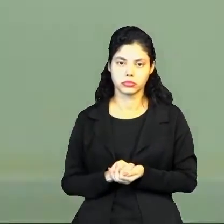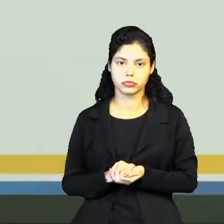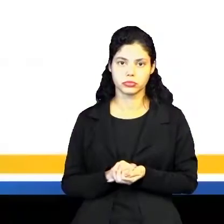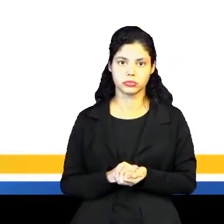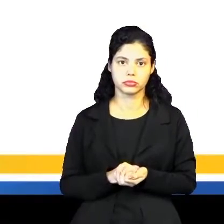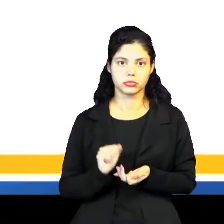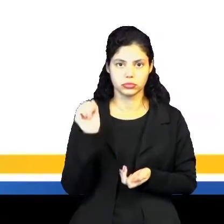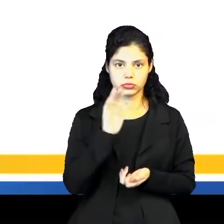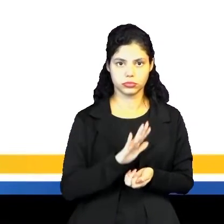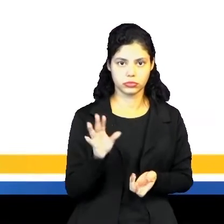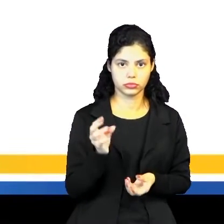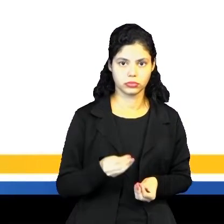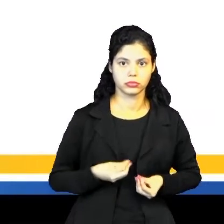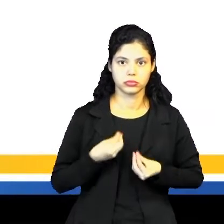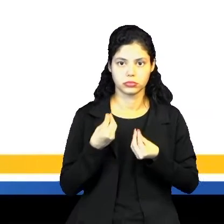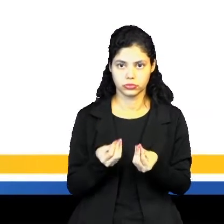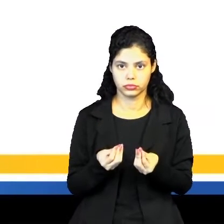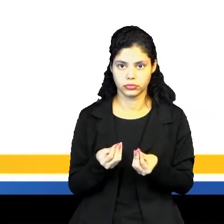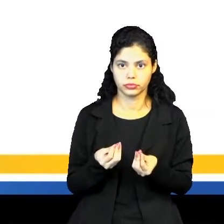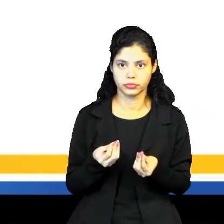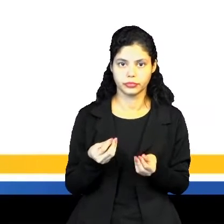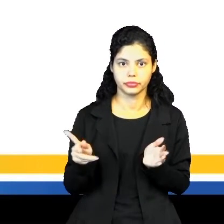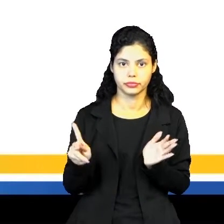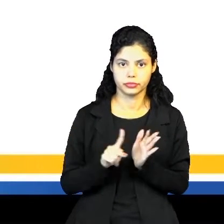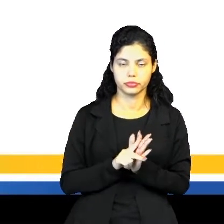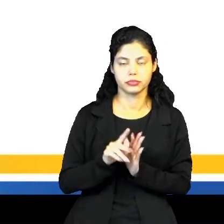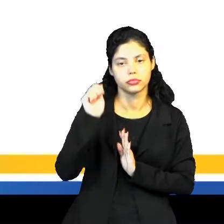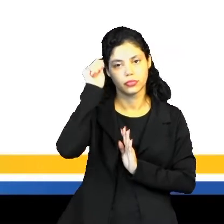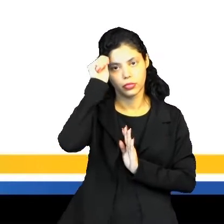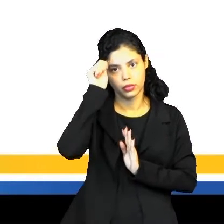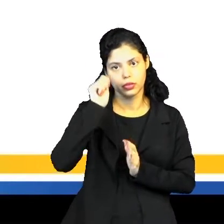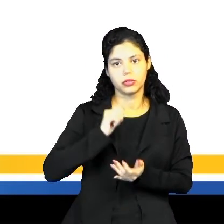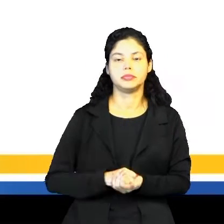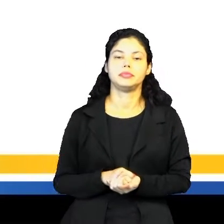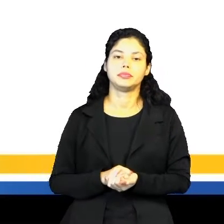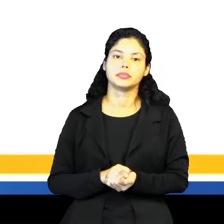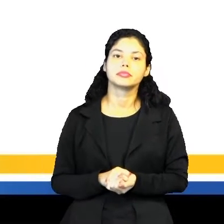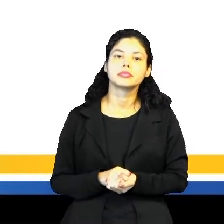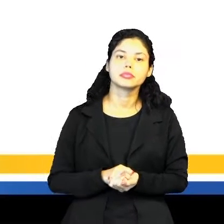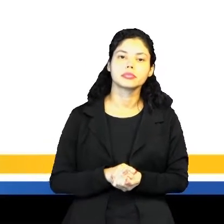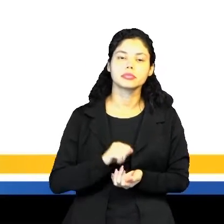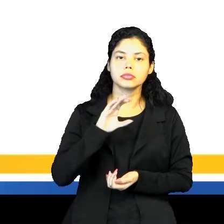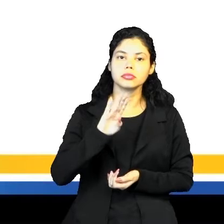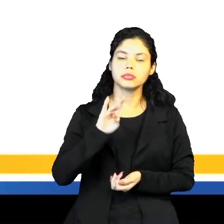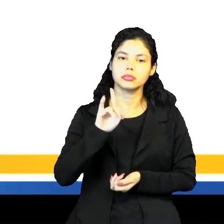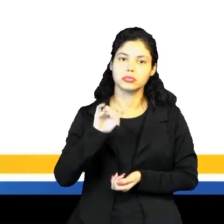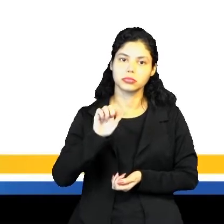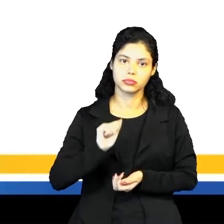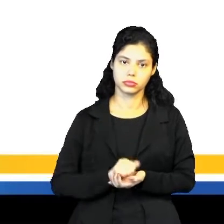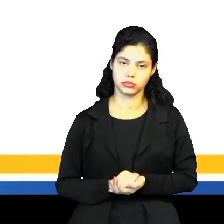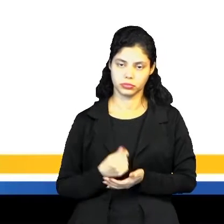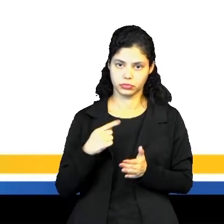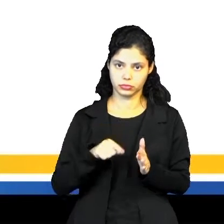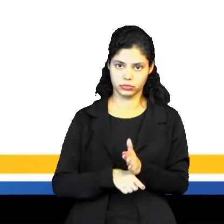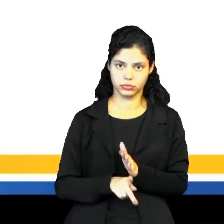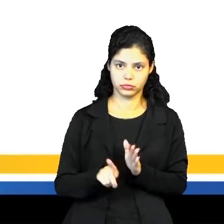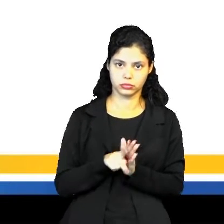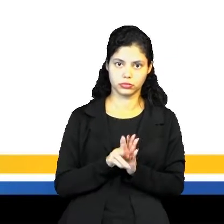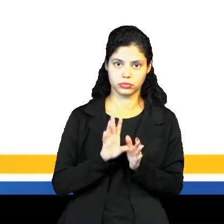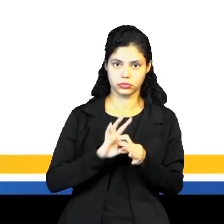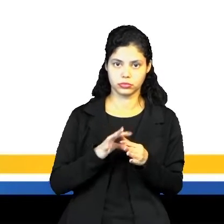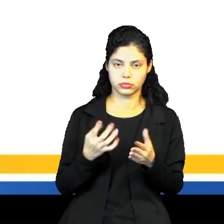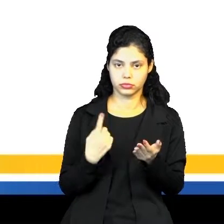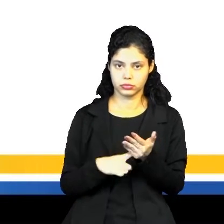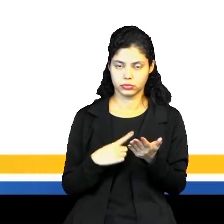é geralmente entregue aí, a um determinado autor por uma determinada obra, Então, dentro desse contexto,